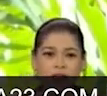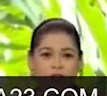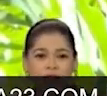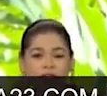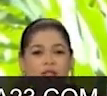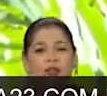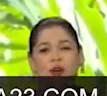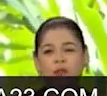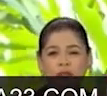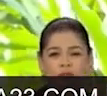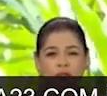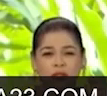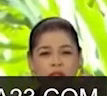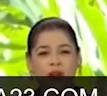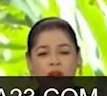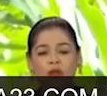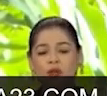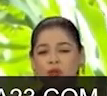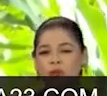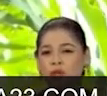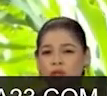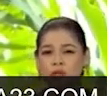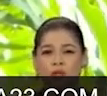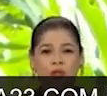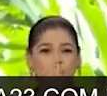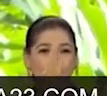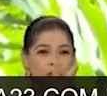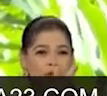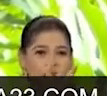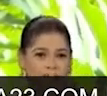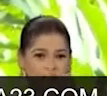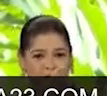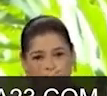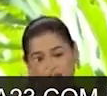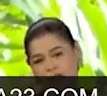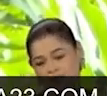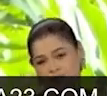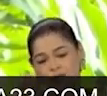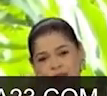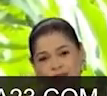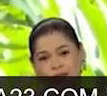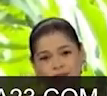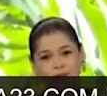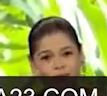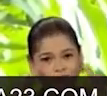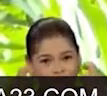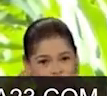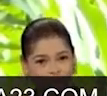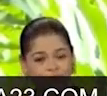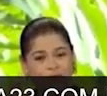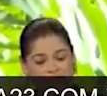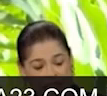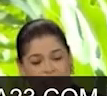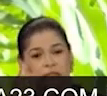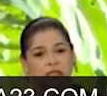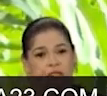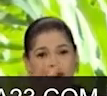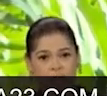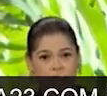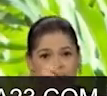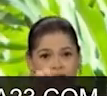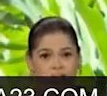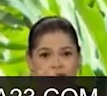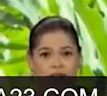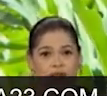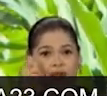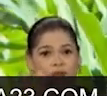último ano foram 2.423 casos de violência contra a mulher e entre o total, 495